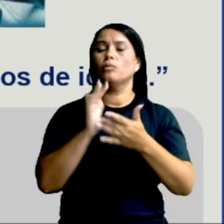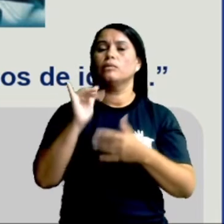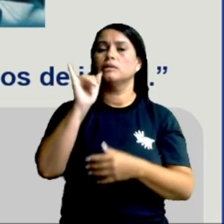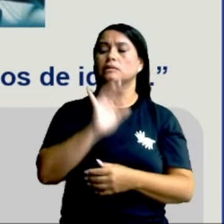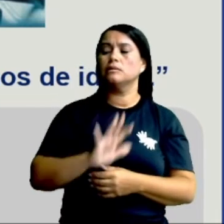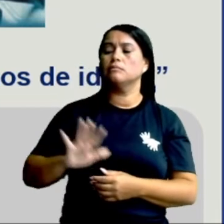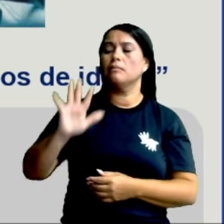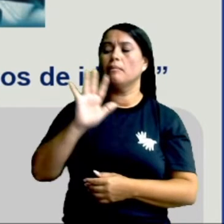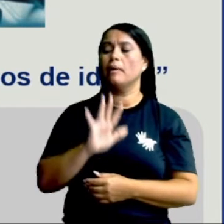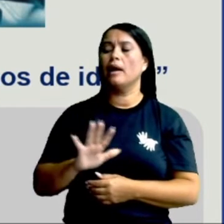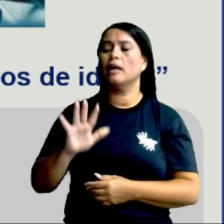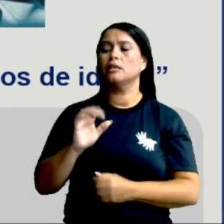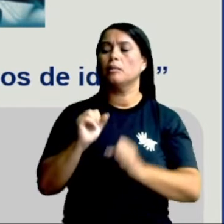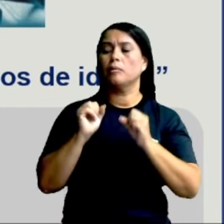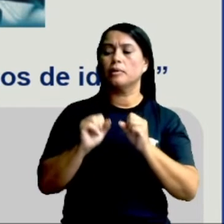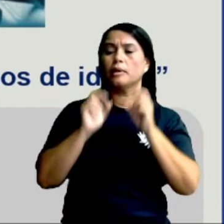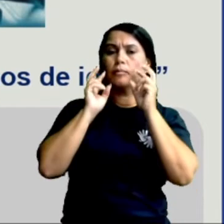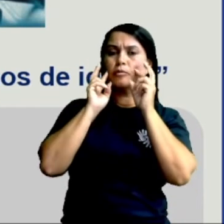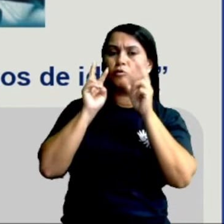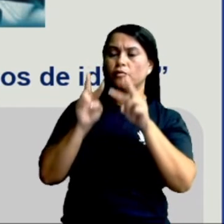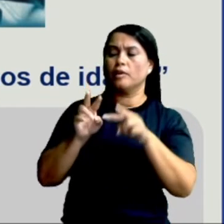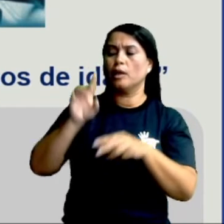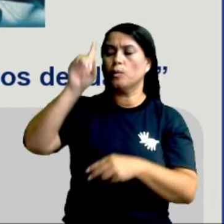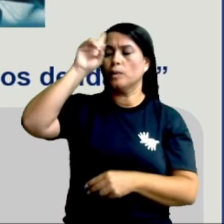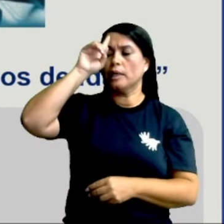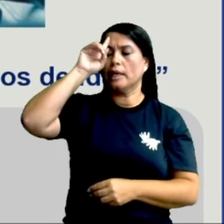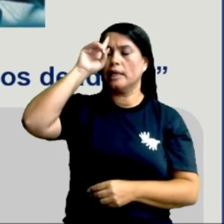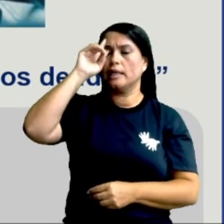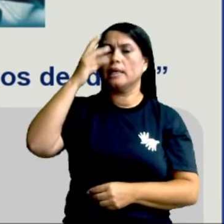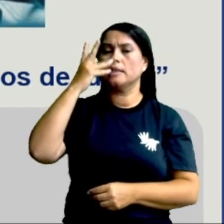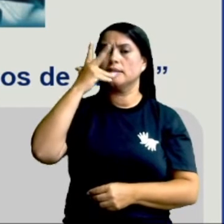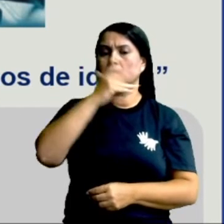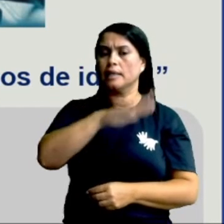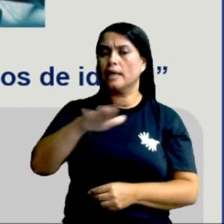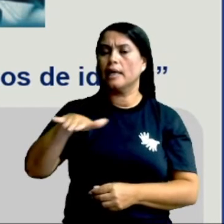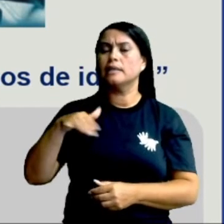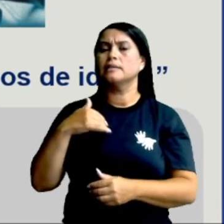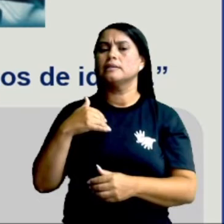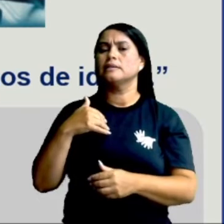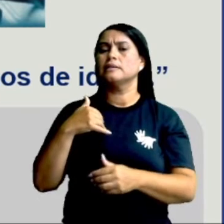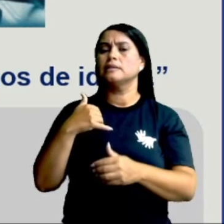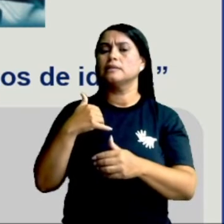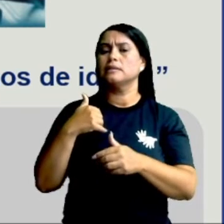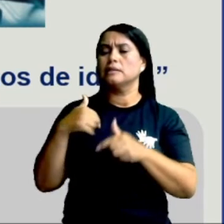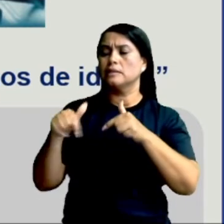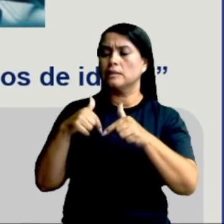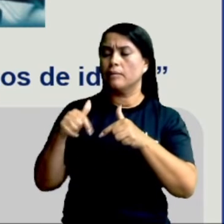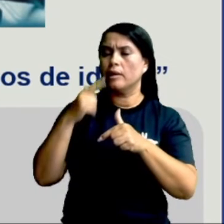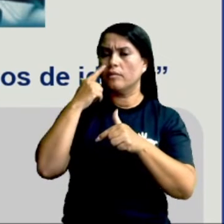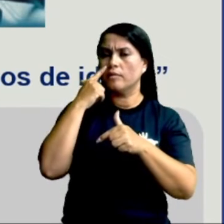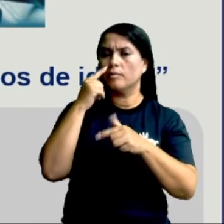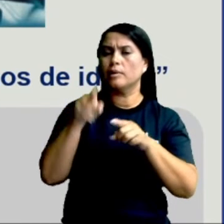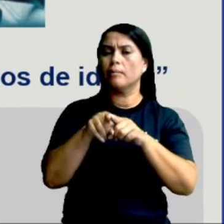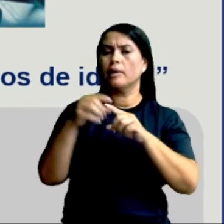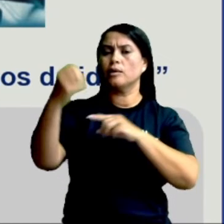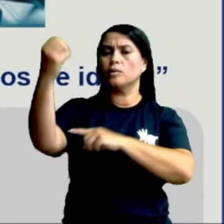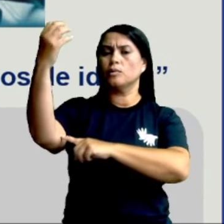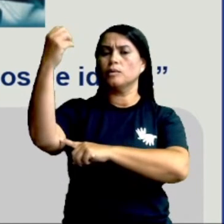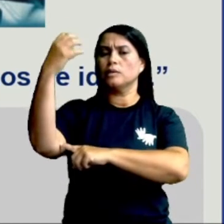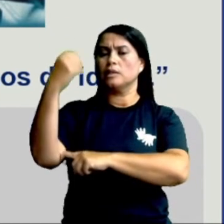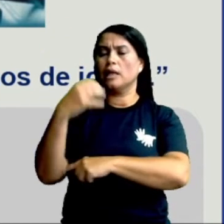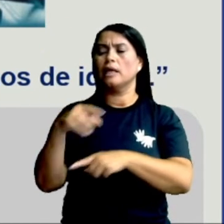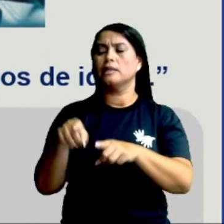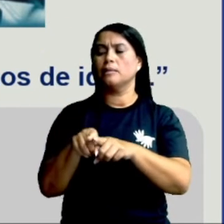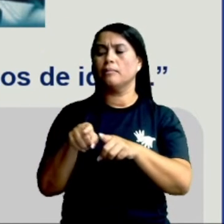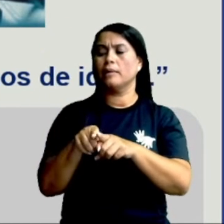que a gente pode ver aí no nosso dia a dia, crianças trabalhando. A gente vê também crianças nos sinais, né, como uma